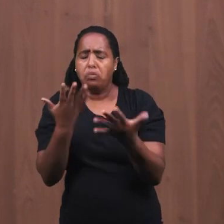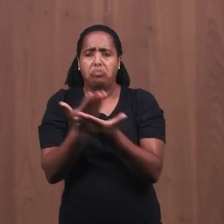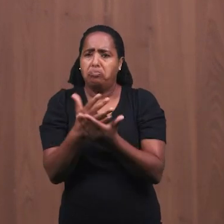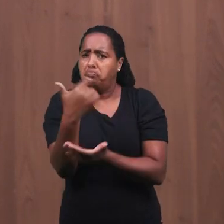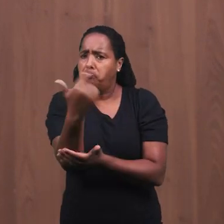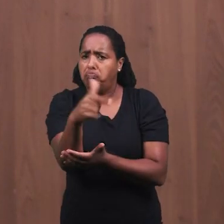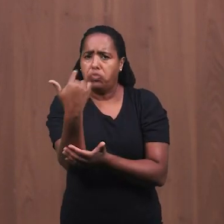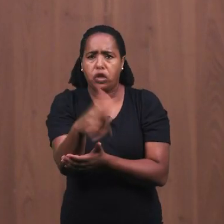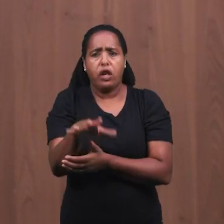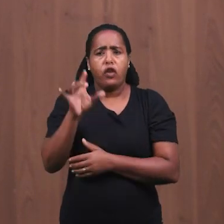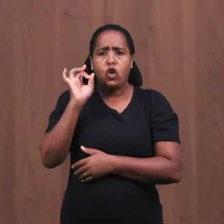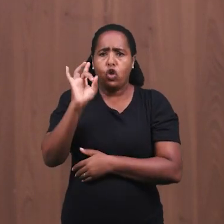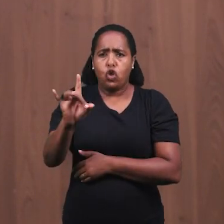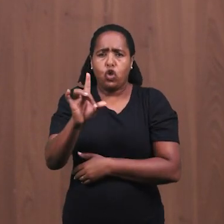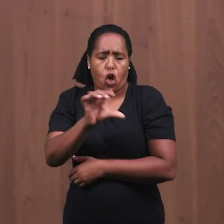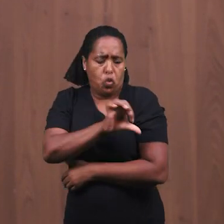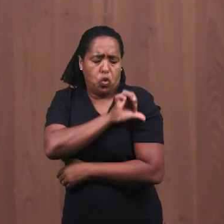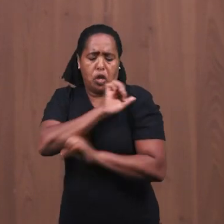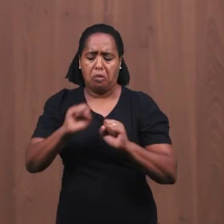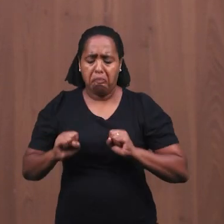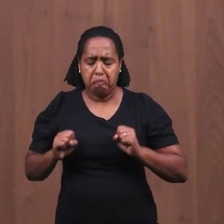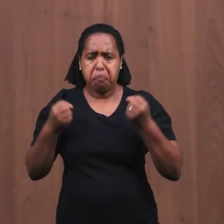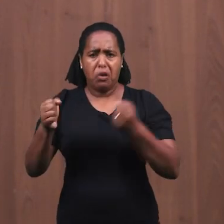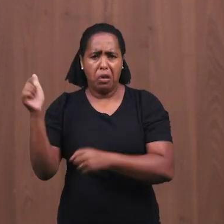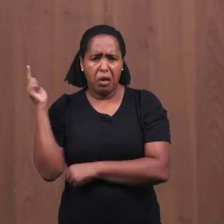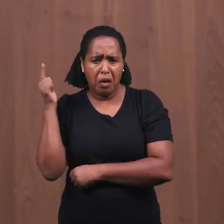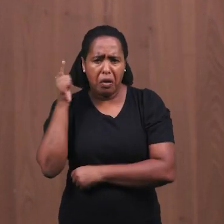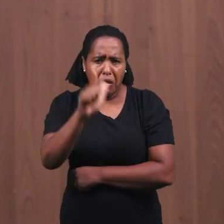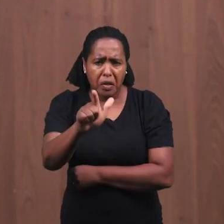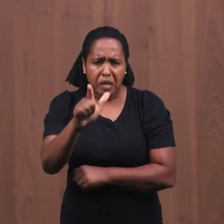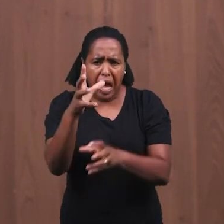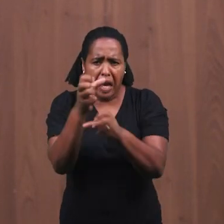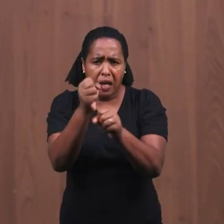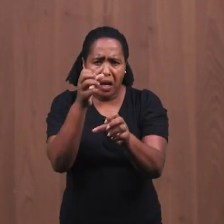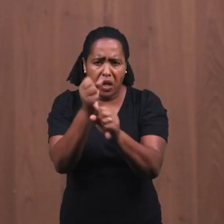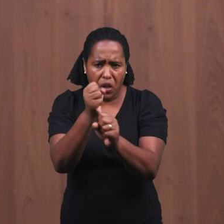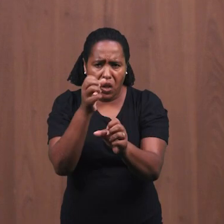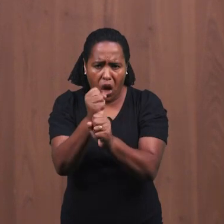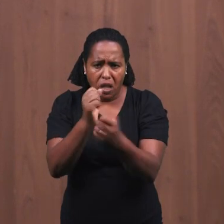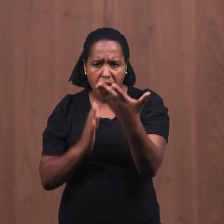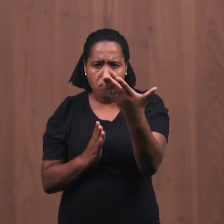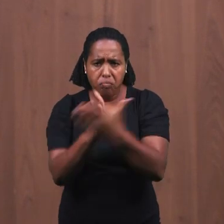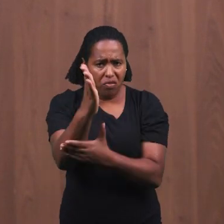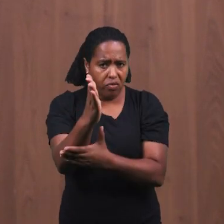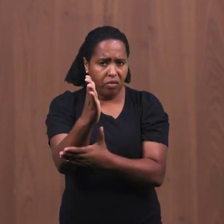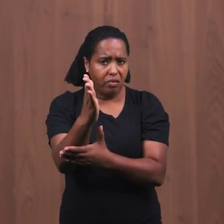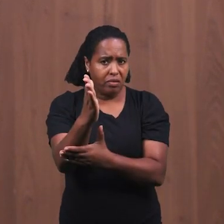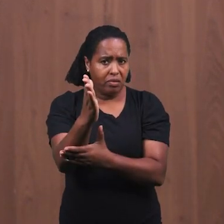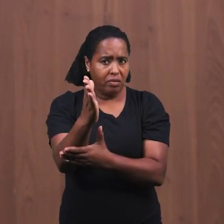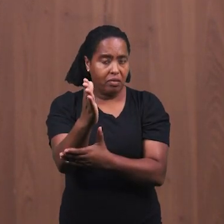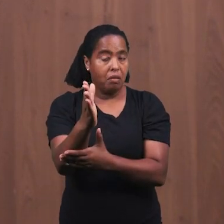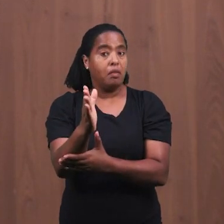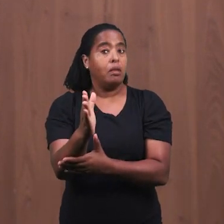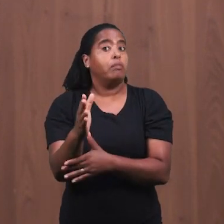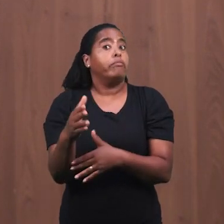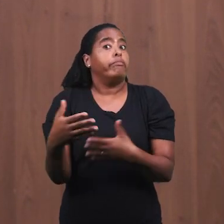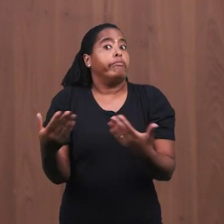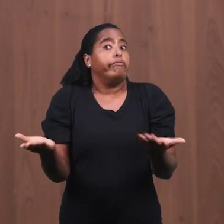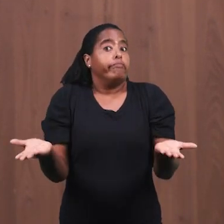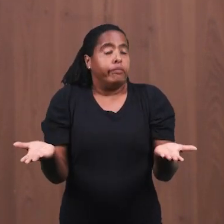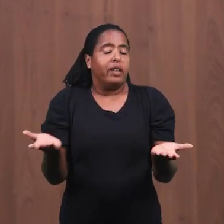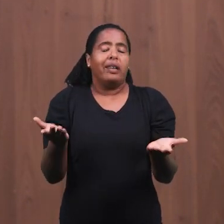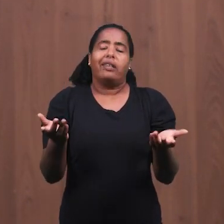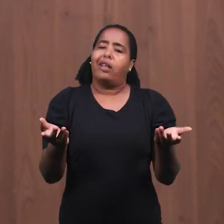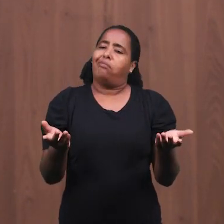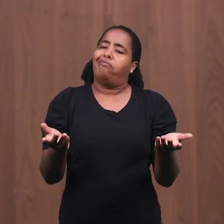para se dedicar apenas no 9º ano, conseguirá a pontuação necessária para aprovação?